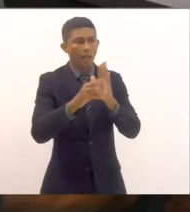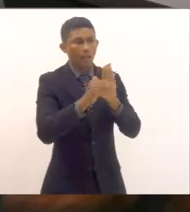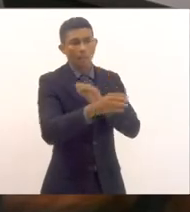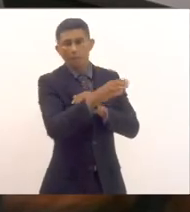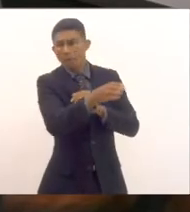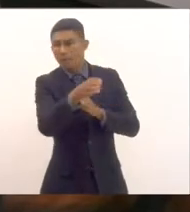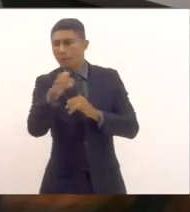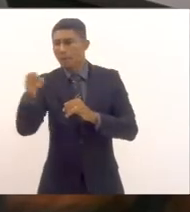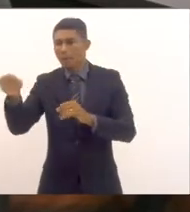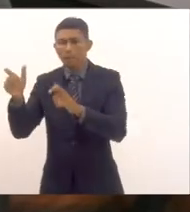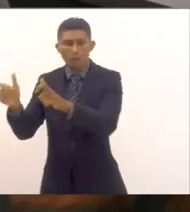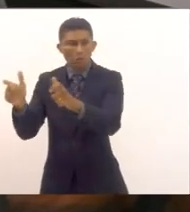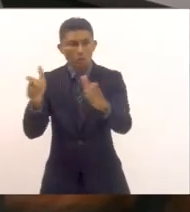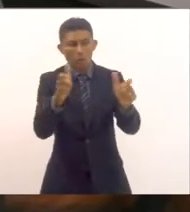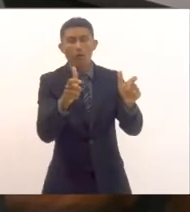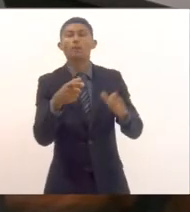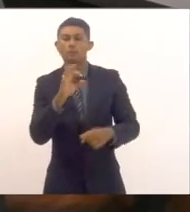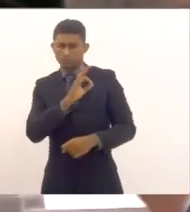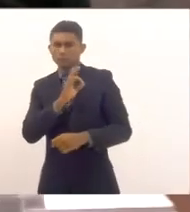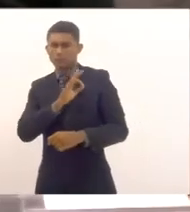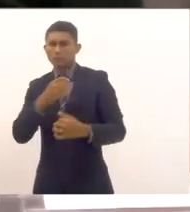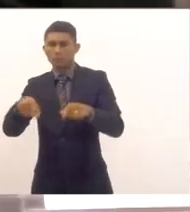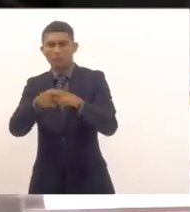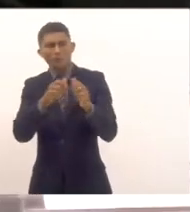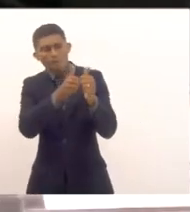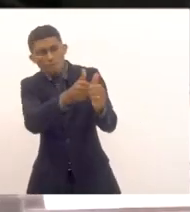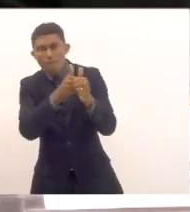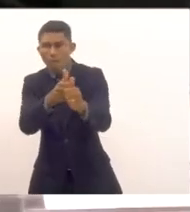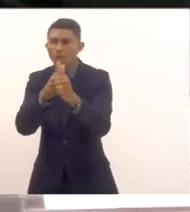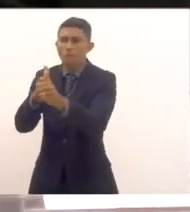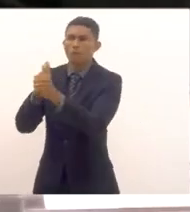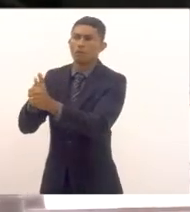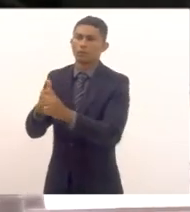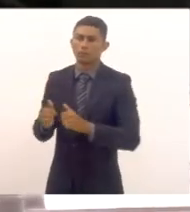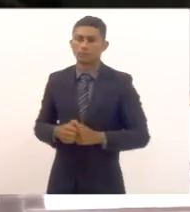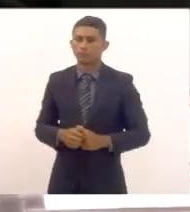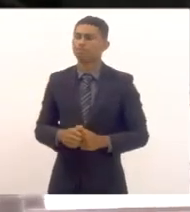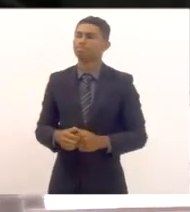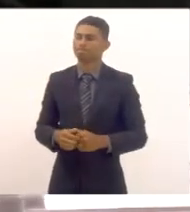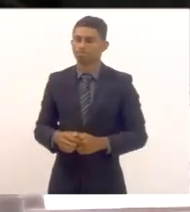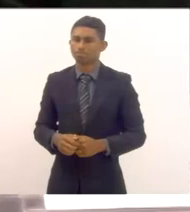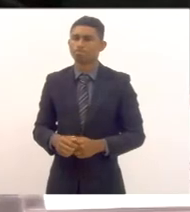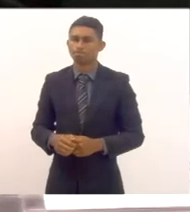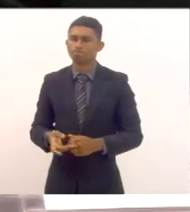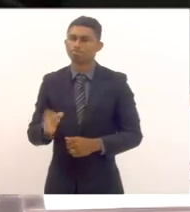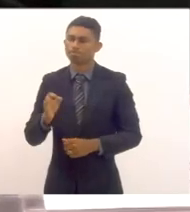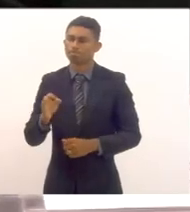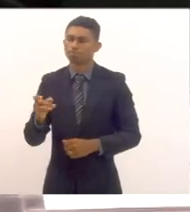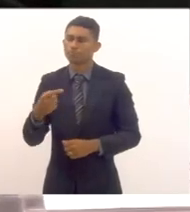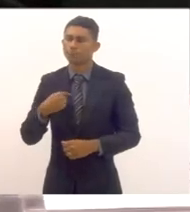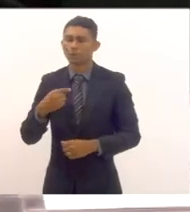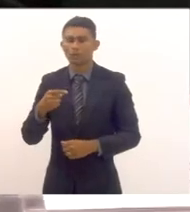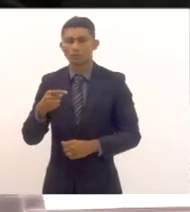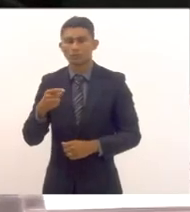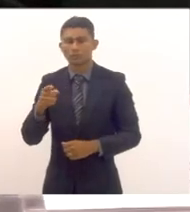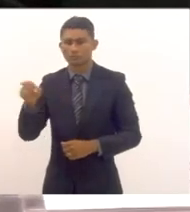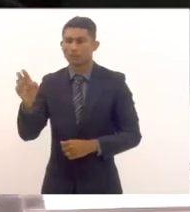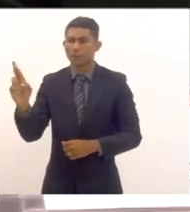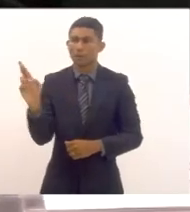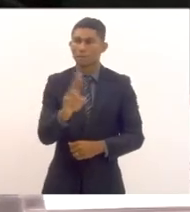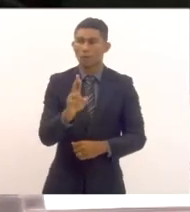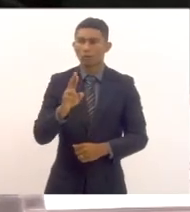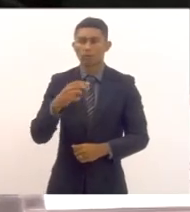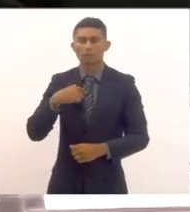seguindo a incidência É eu ouvi atentamente a resposta à deputada Martha Rocha e foi